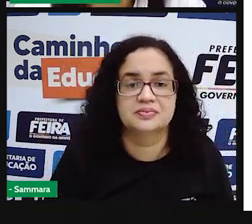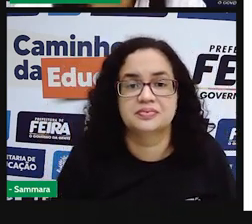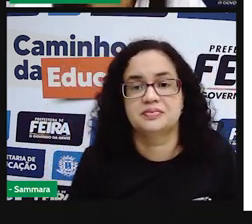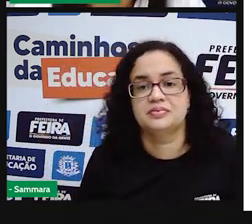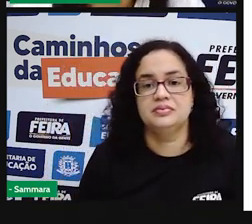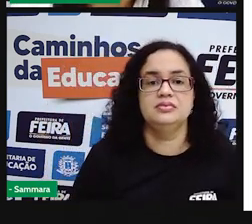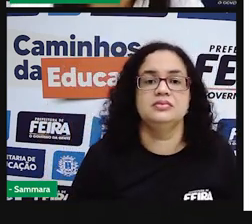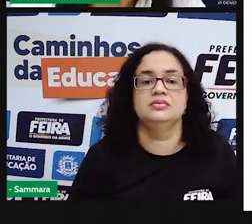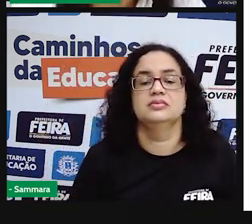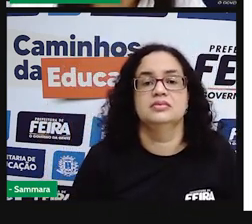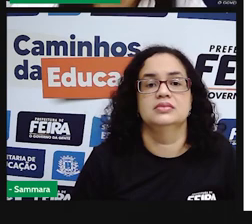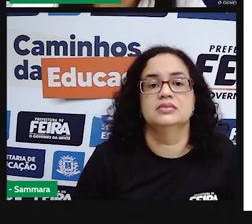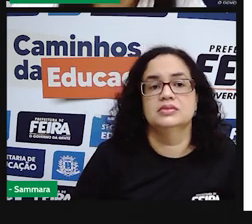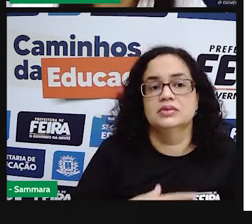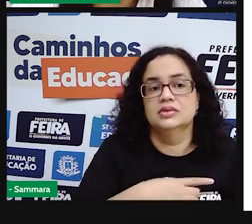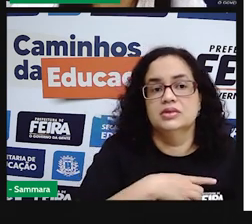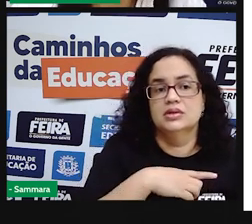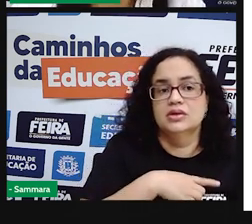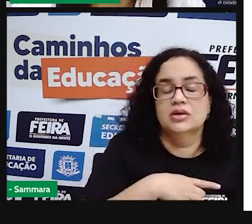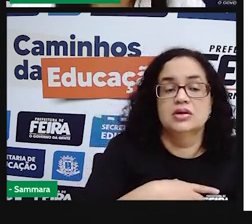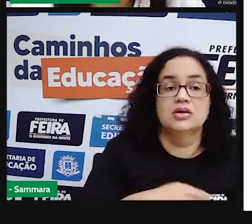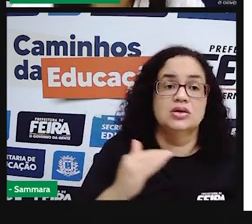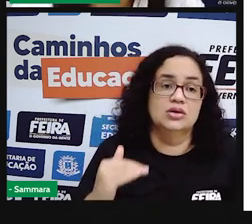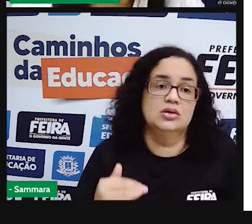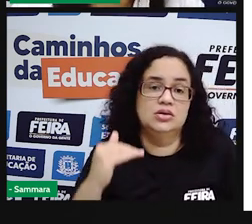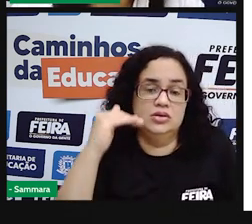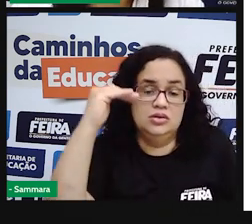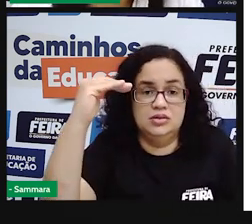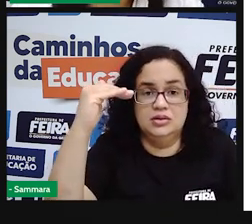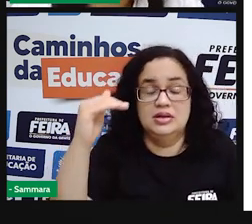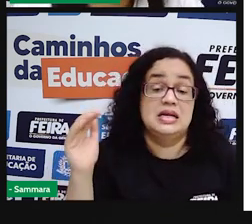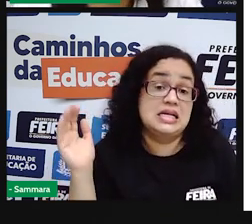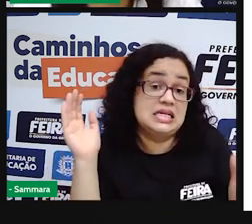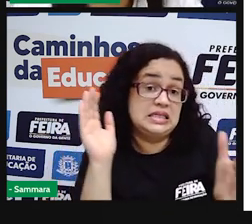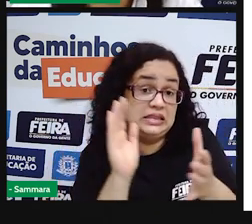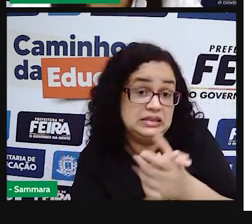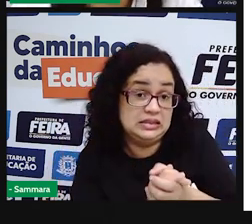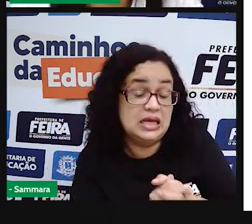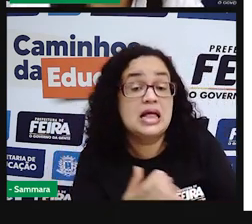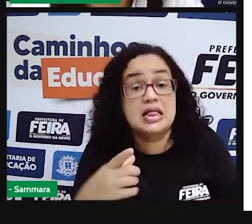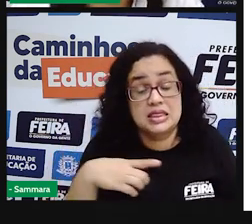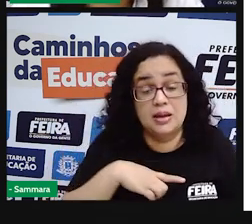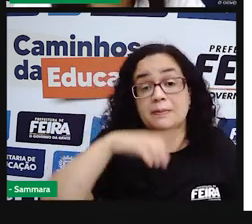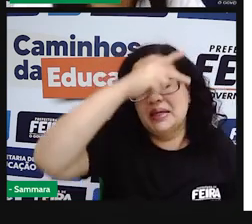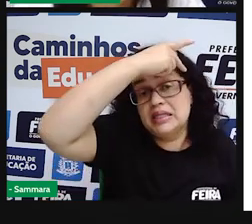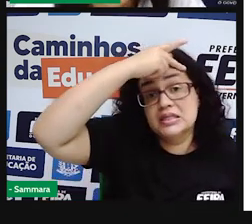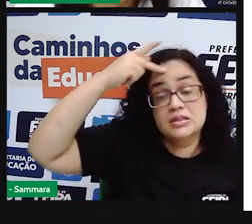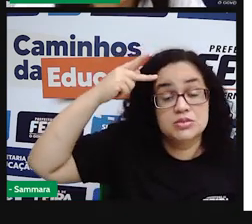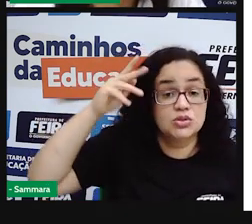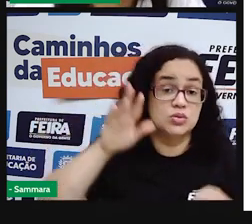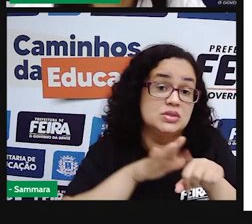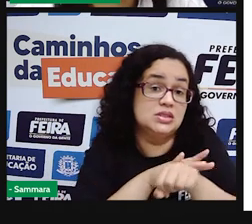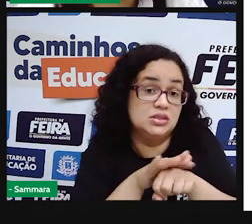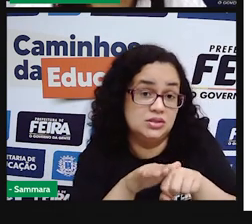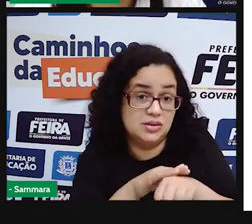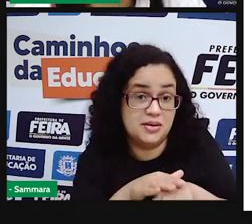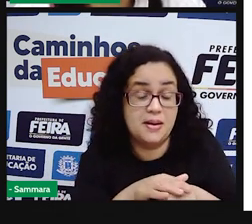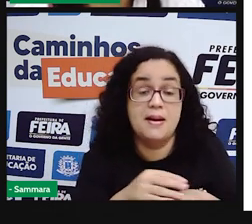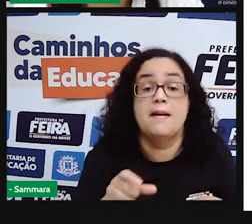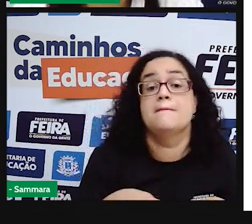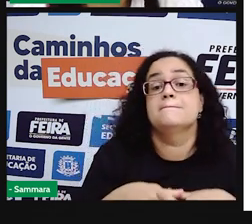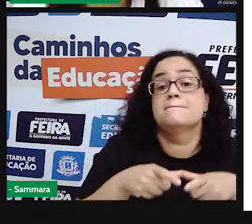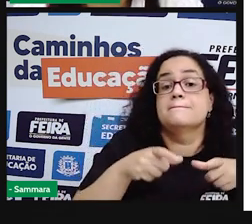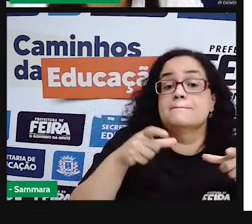Sou conhecido como protetor dos casados e dos enfermos. A maioria dos símbolos